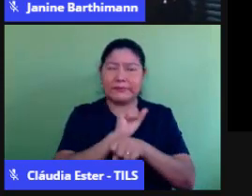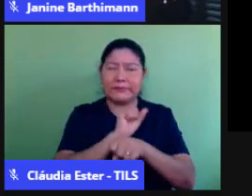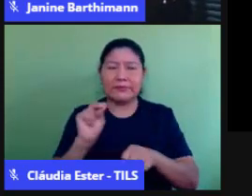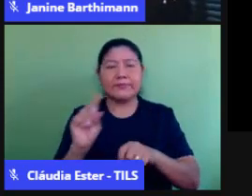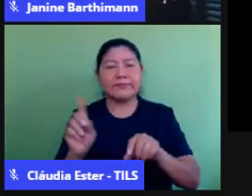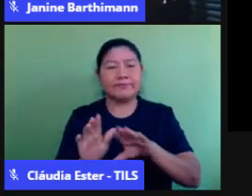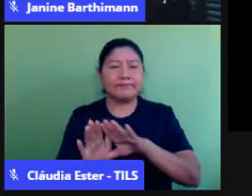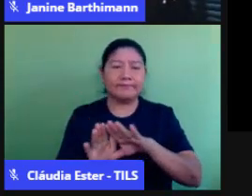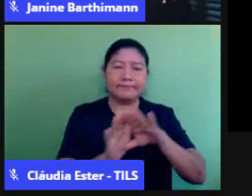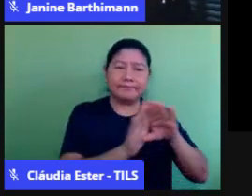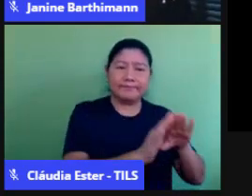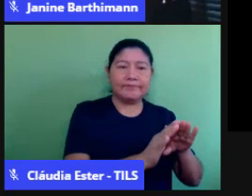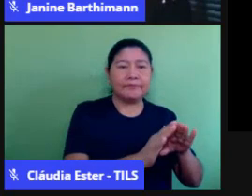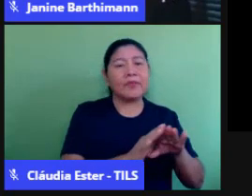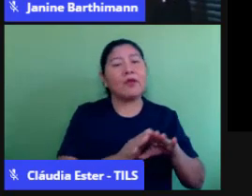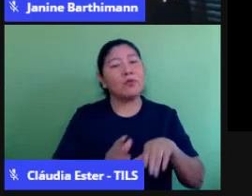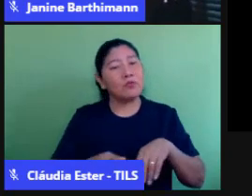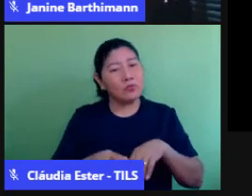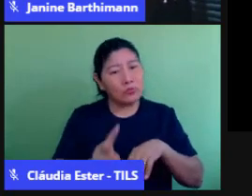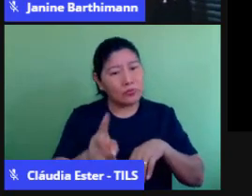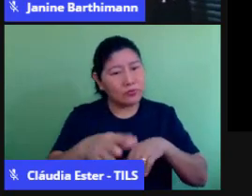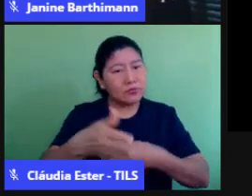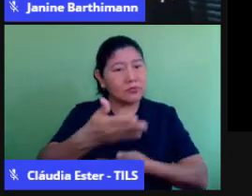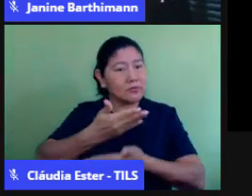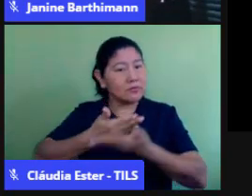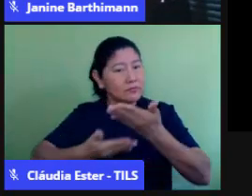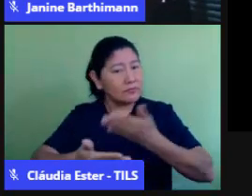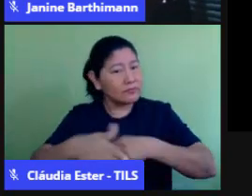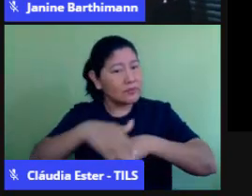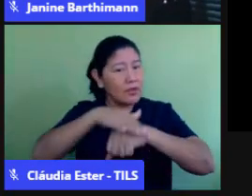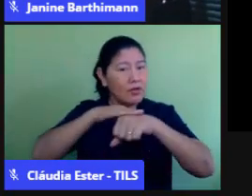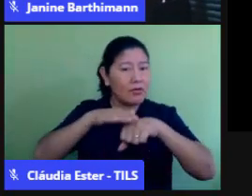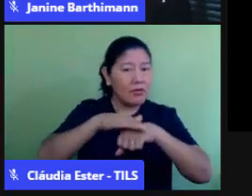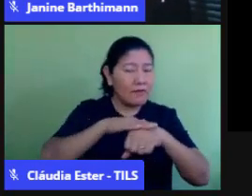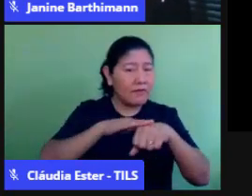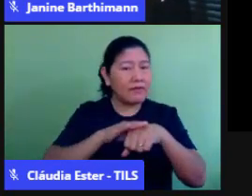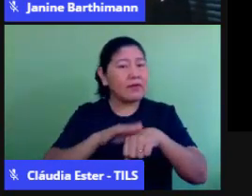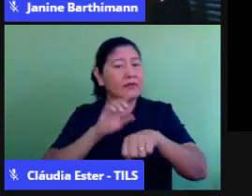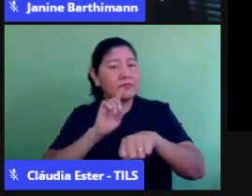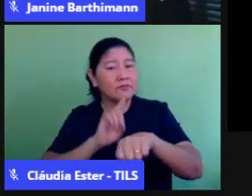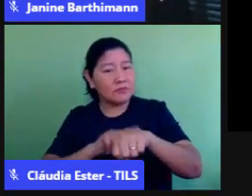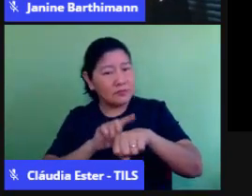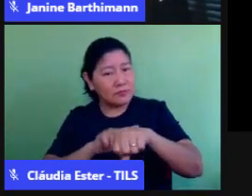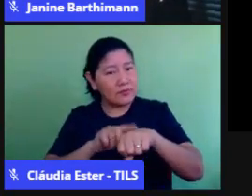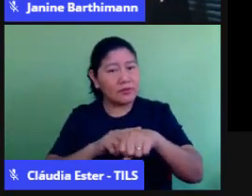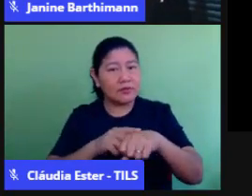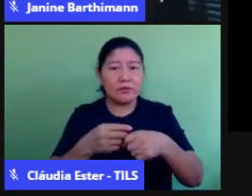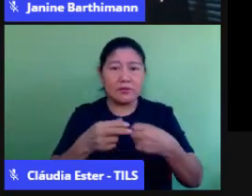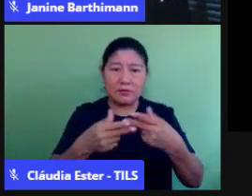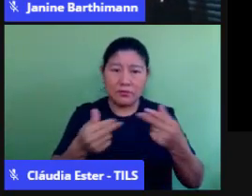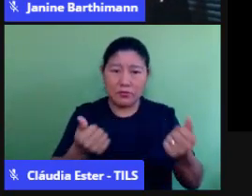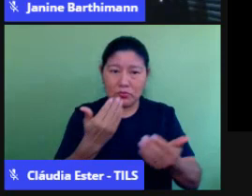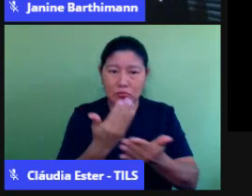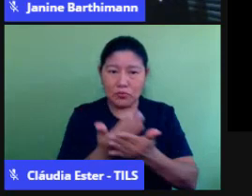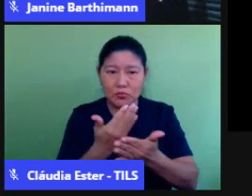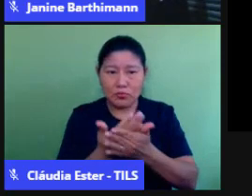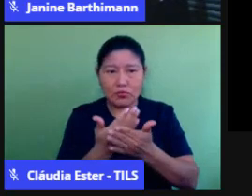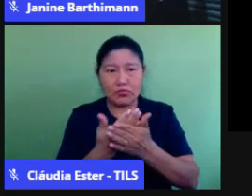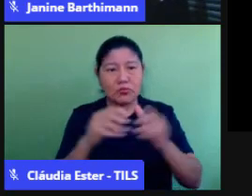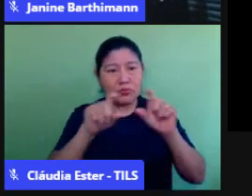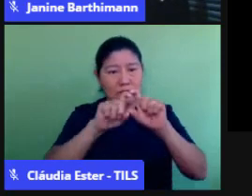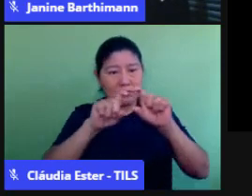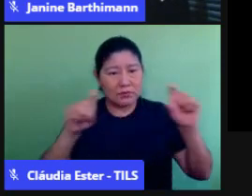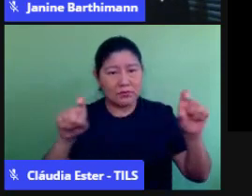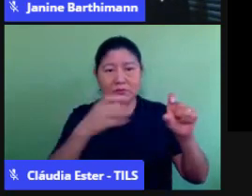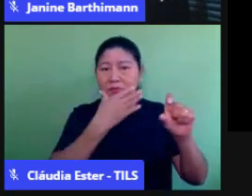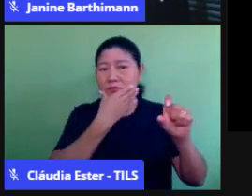continuando esse diálogo a partir desse momento poético e dessa relação profícua do Freire com a educação, né? E